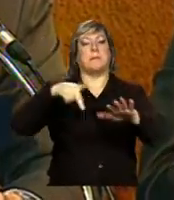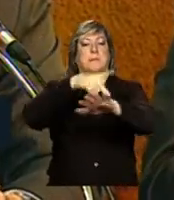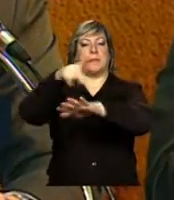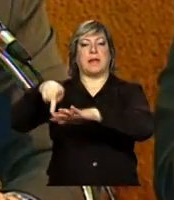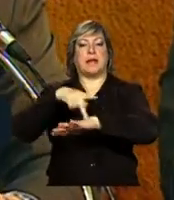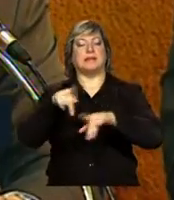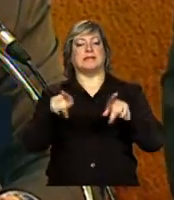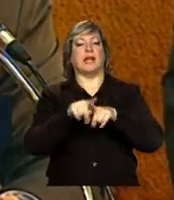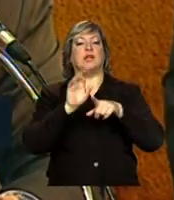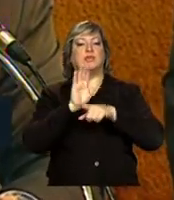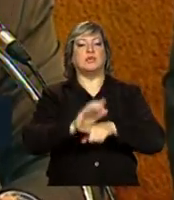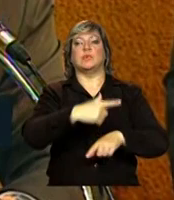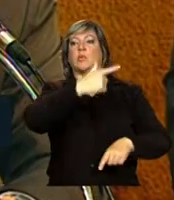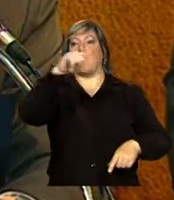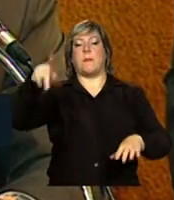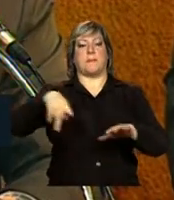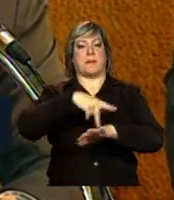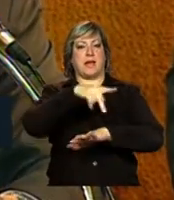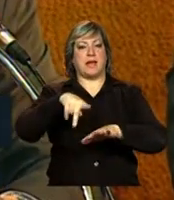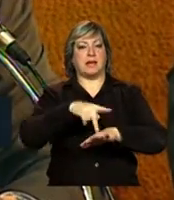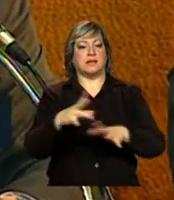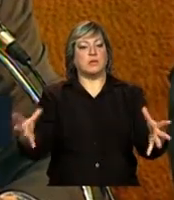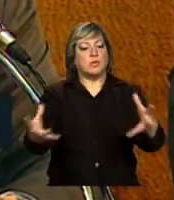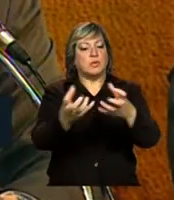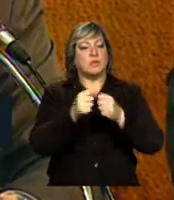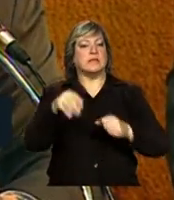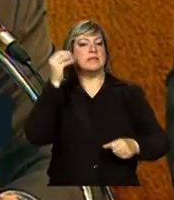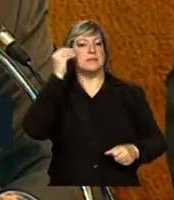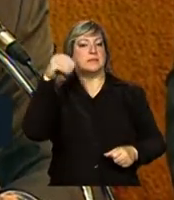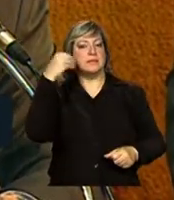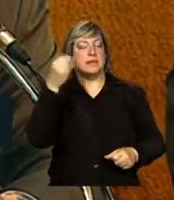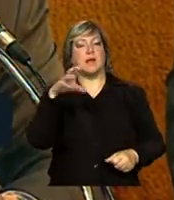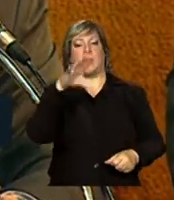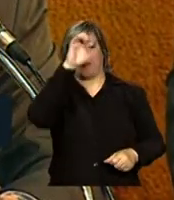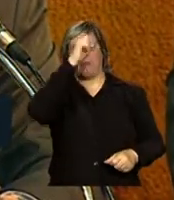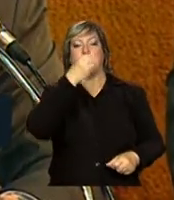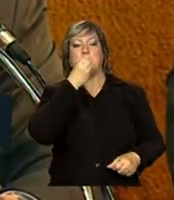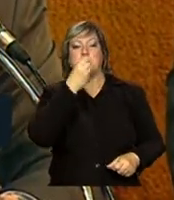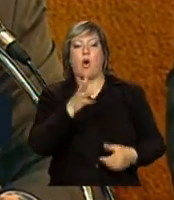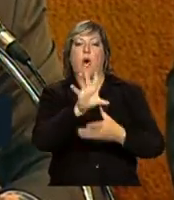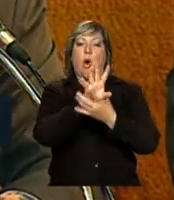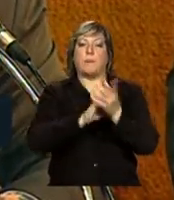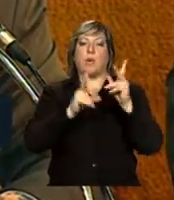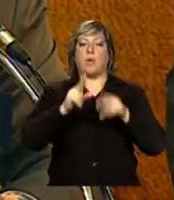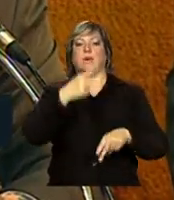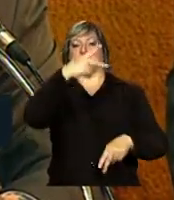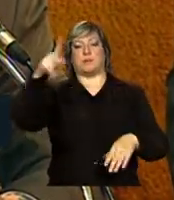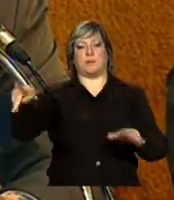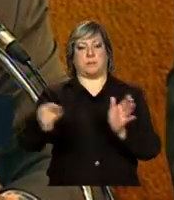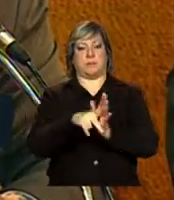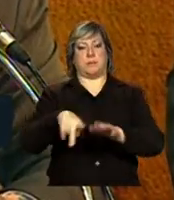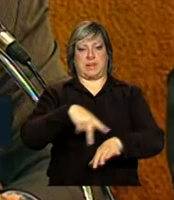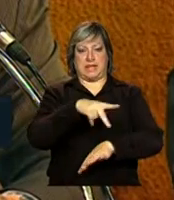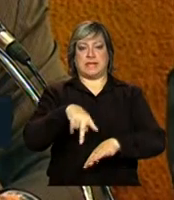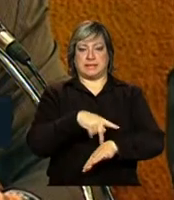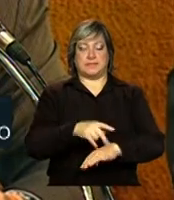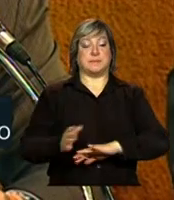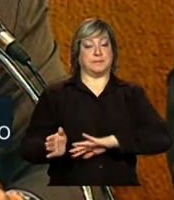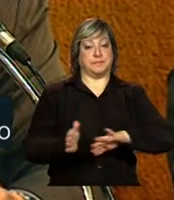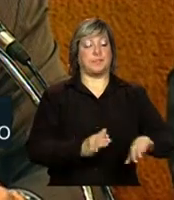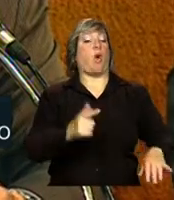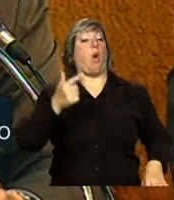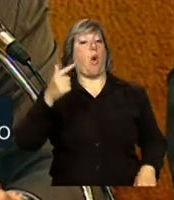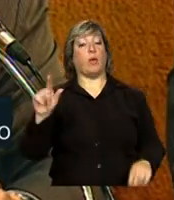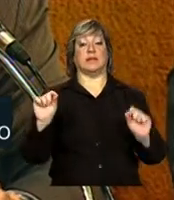e permita aos demais países ler dessas experiências aquilo que seja útil paraa sua própria experiência e uma outra questão